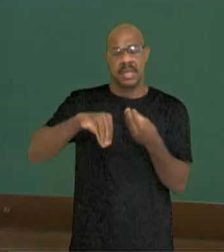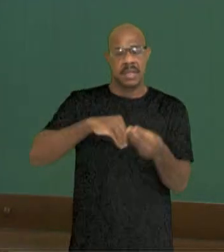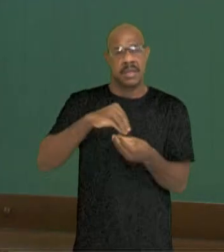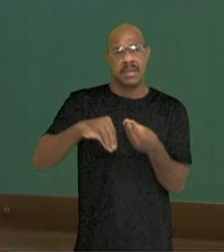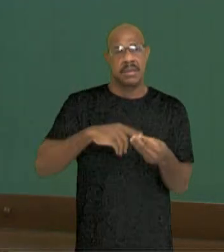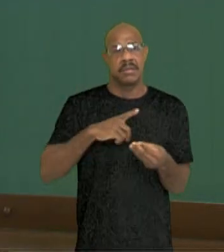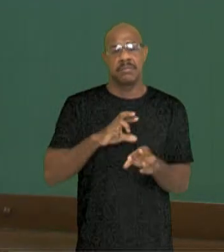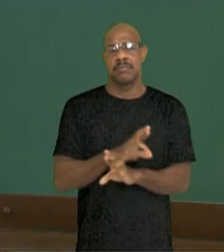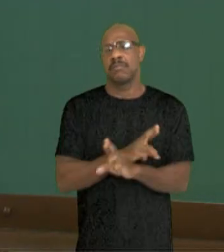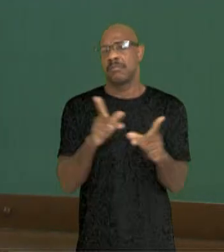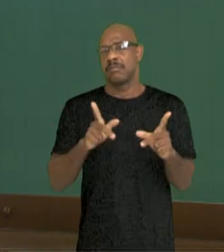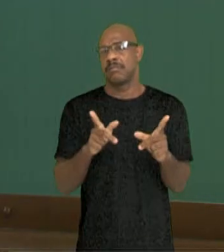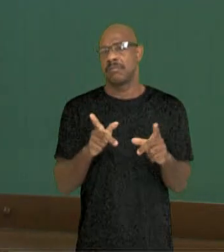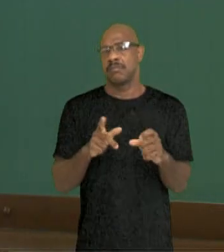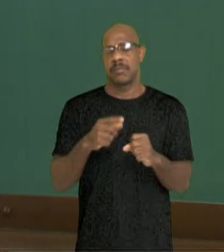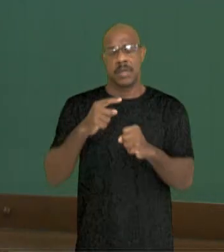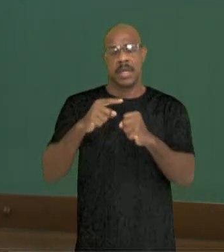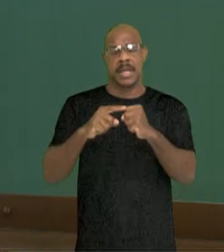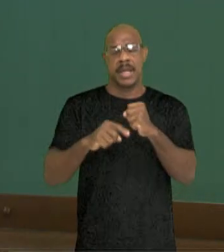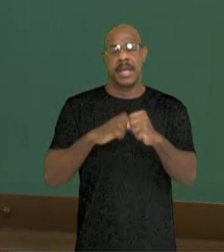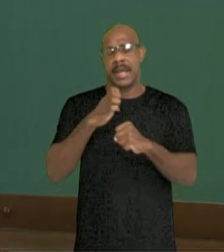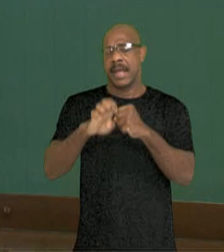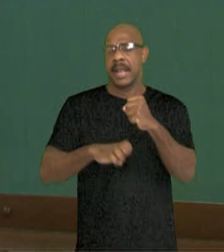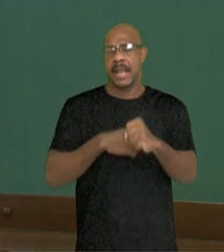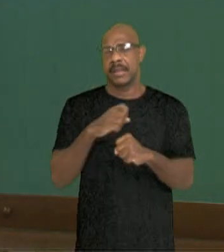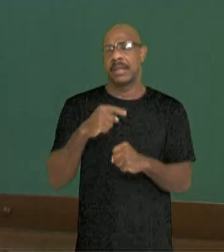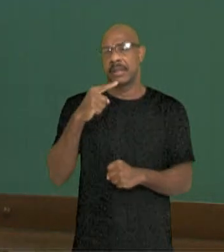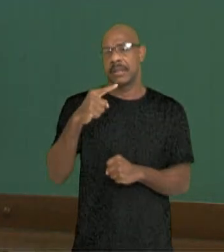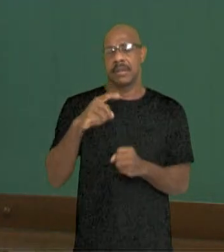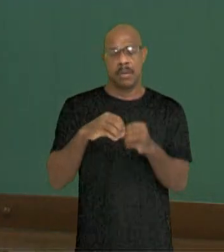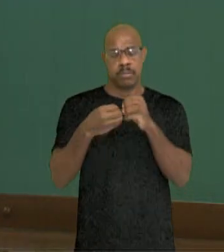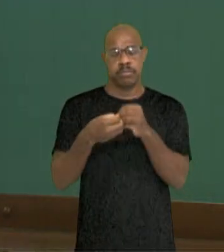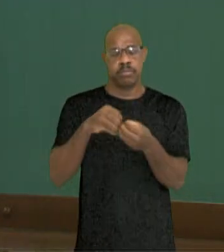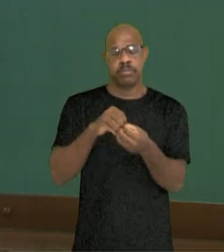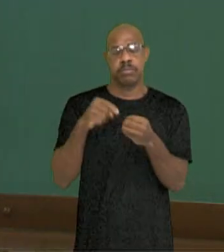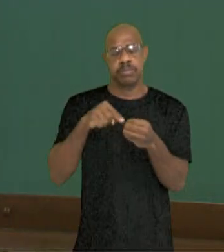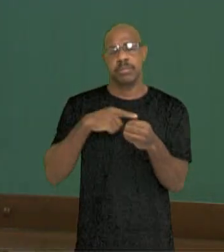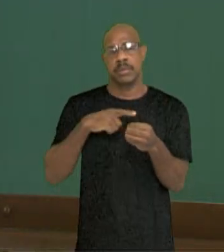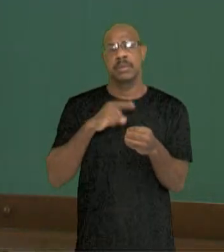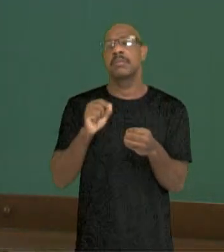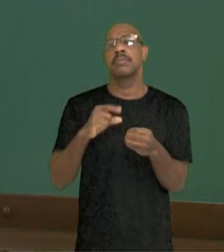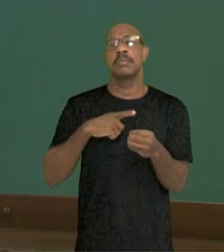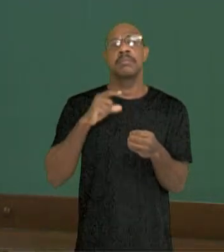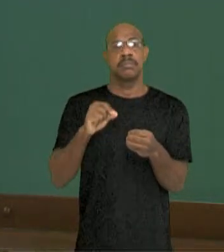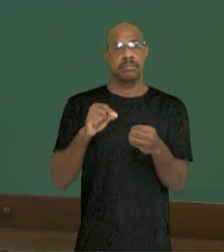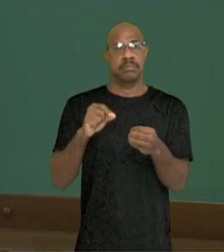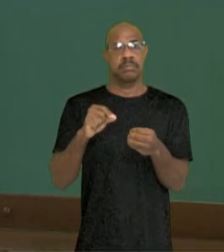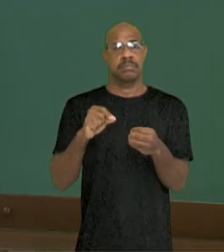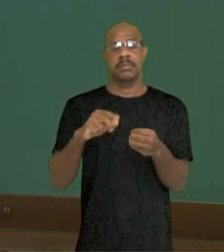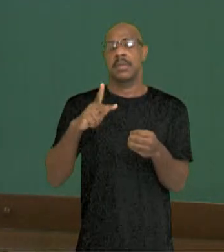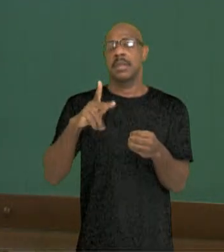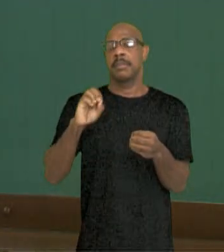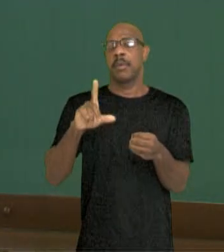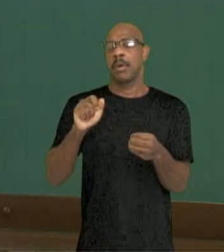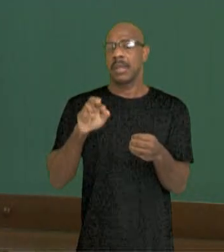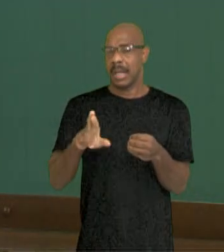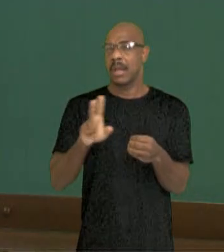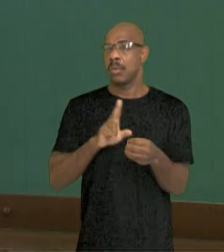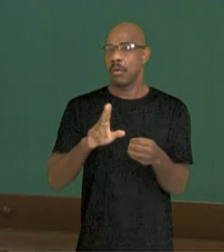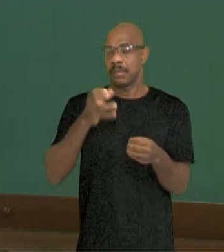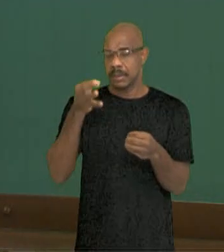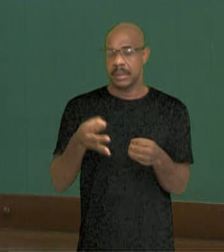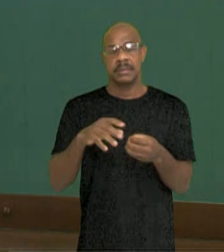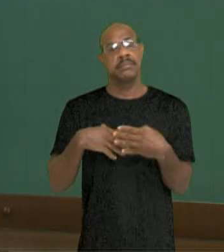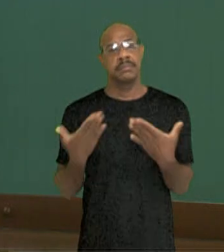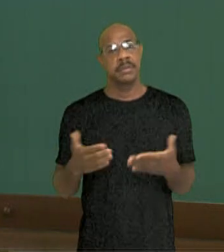químicos com diferentes eletronegatividade na molécula, então nós temos uma molécula polar. Quando nós temos